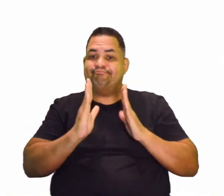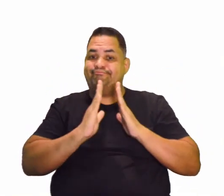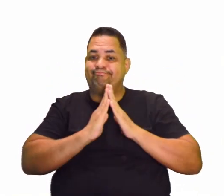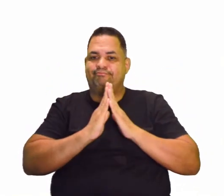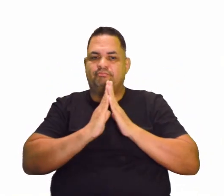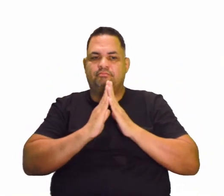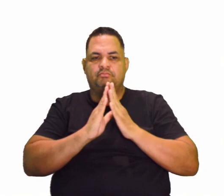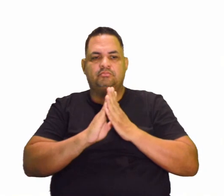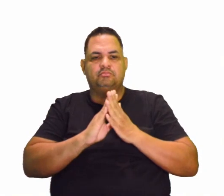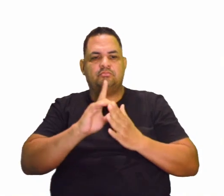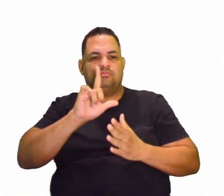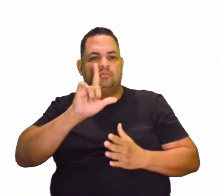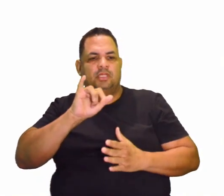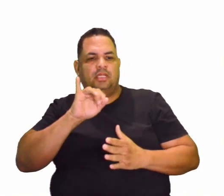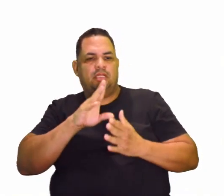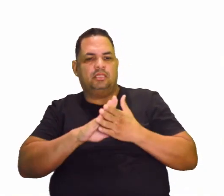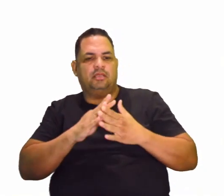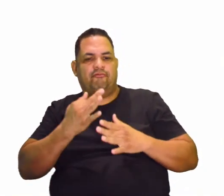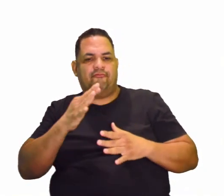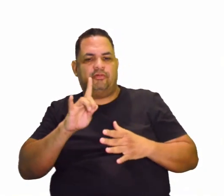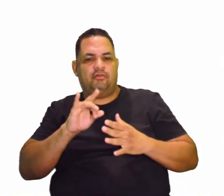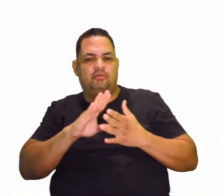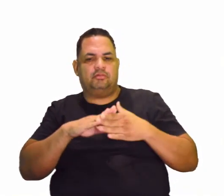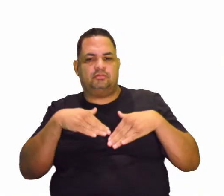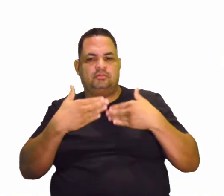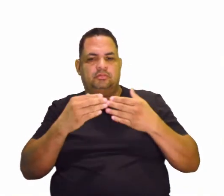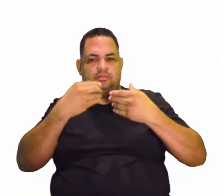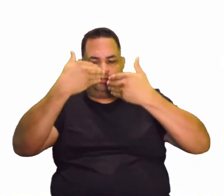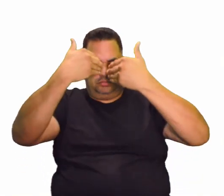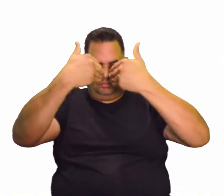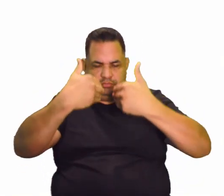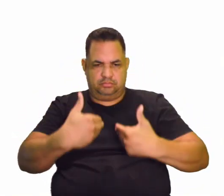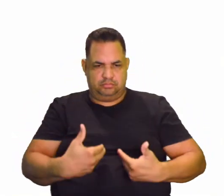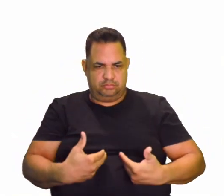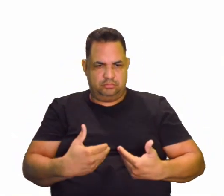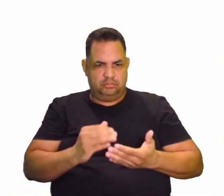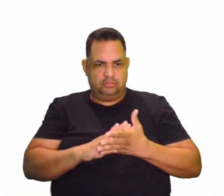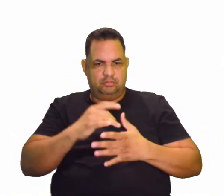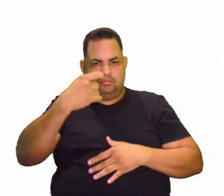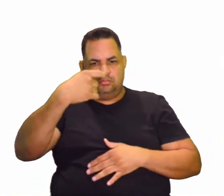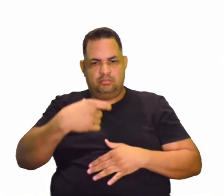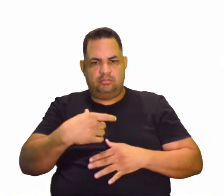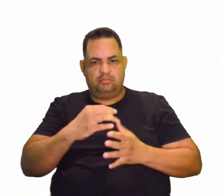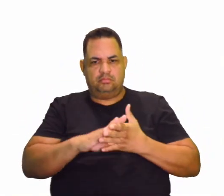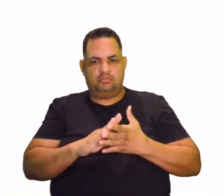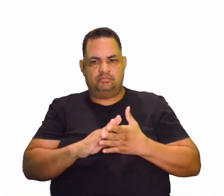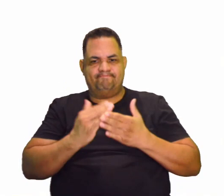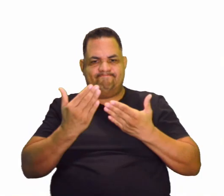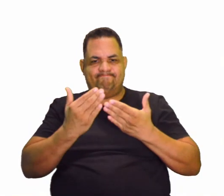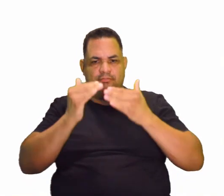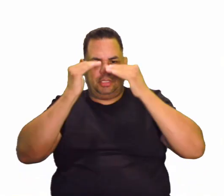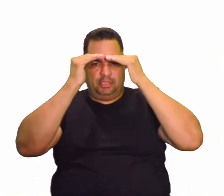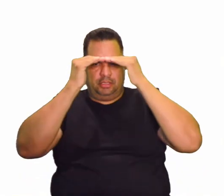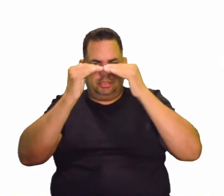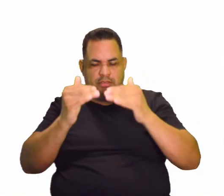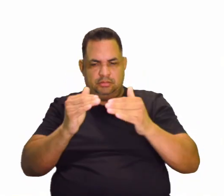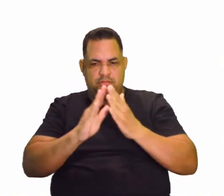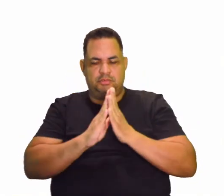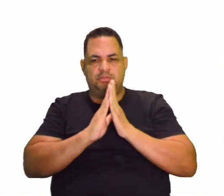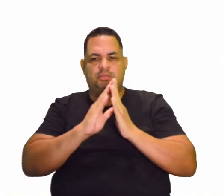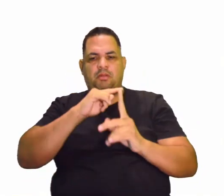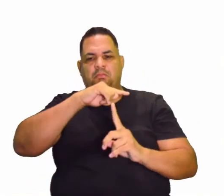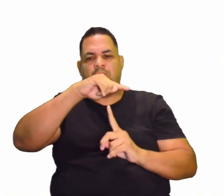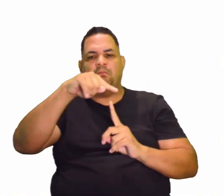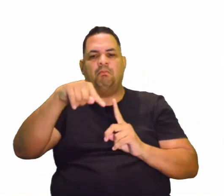da frontalidade, uma vez que a postura rígida da personalidade leva ao respeito e veneração.